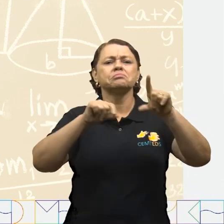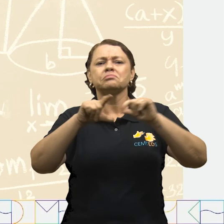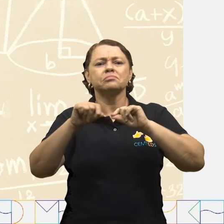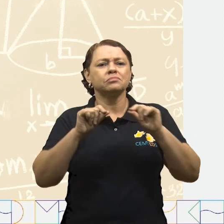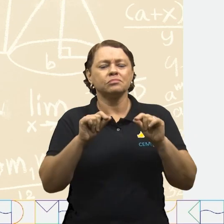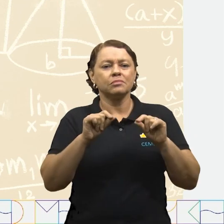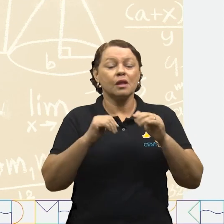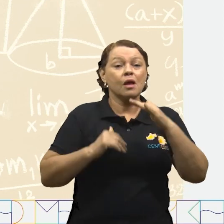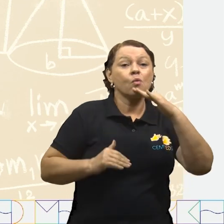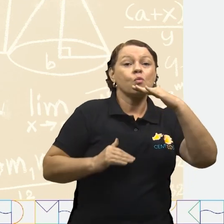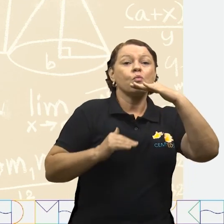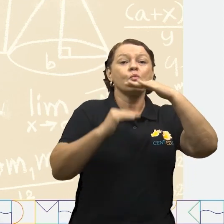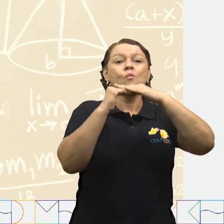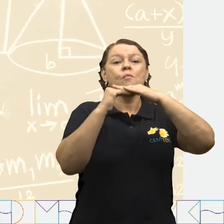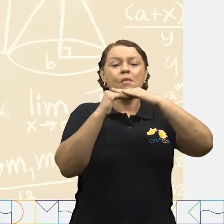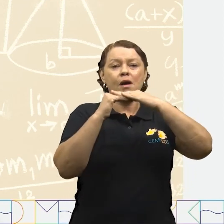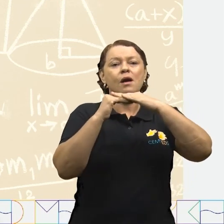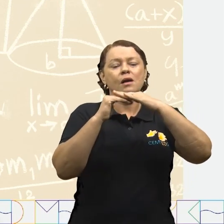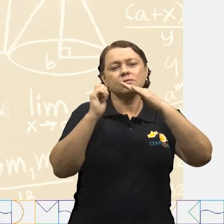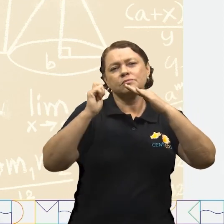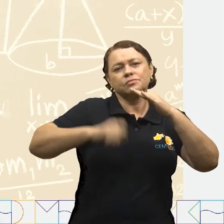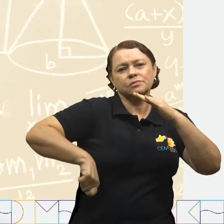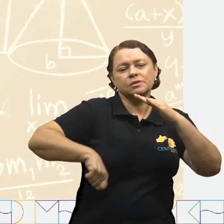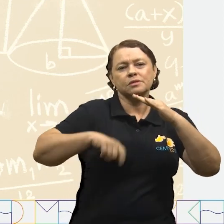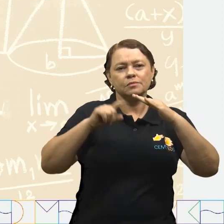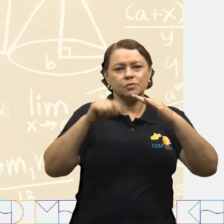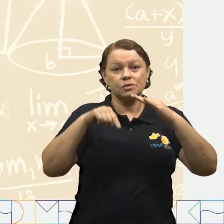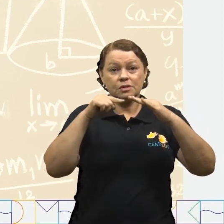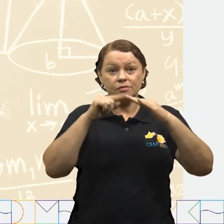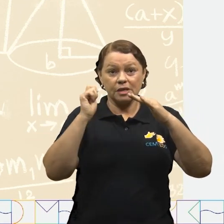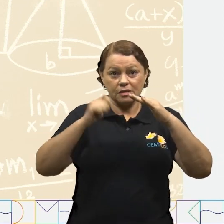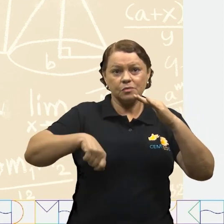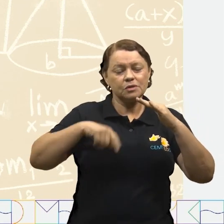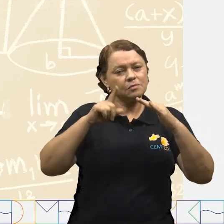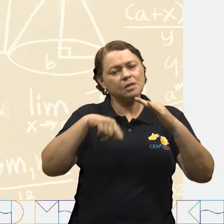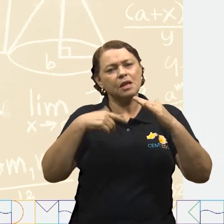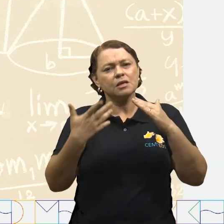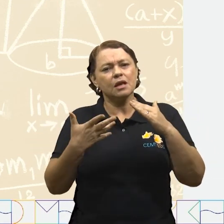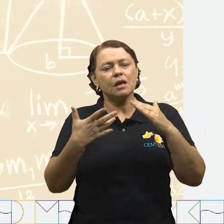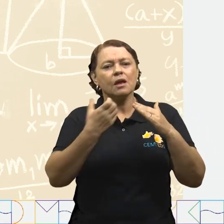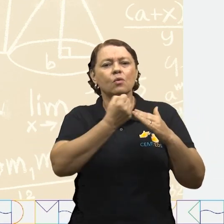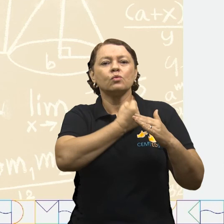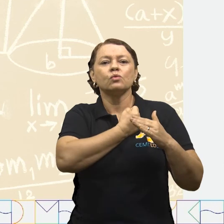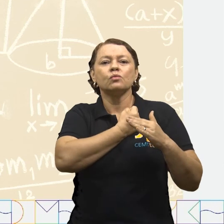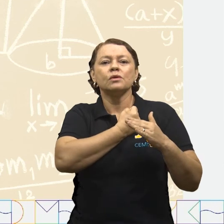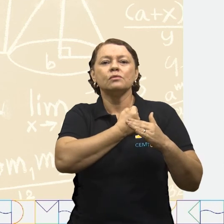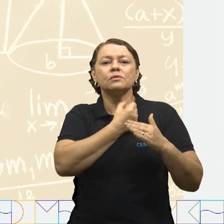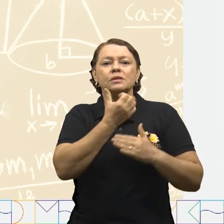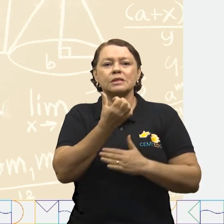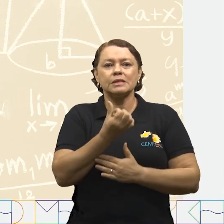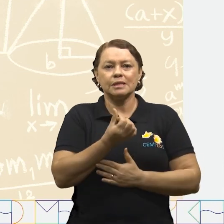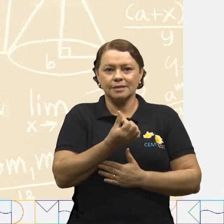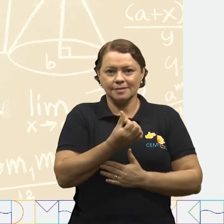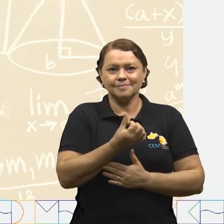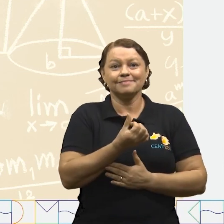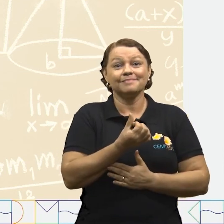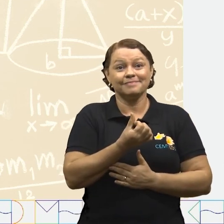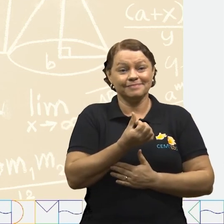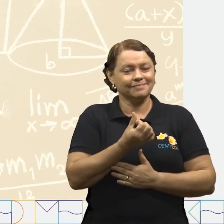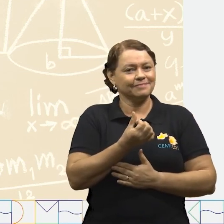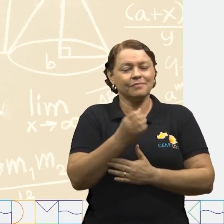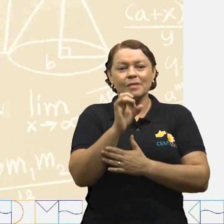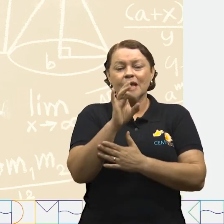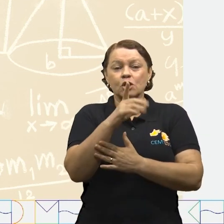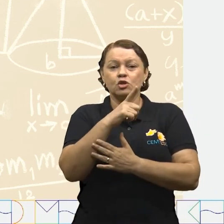o máximo que eu posso chegar nessas combinações dessas possibilidades é um número 6